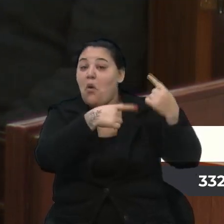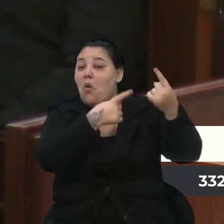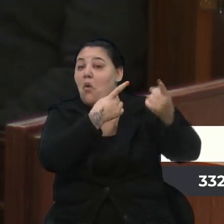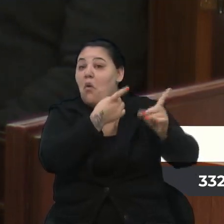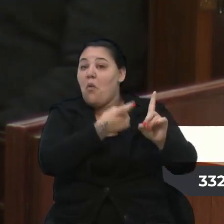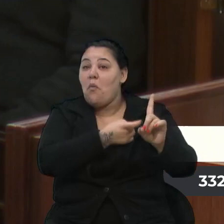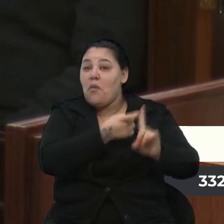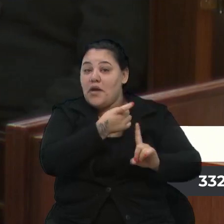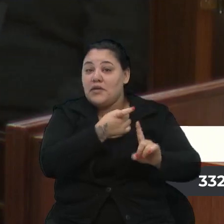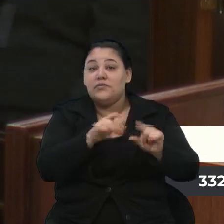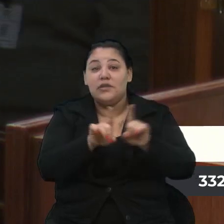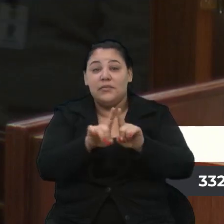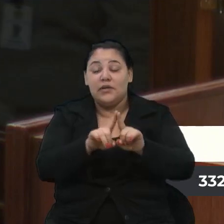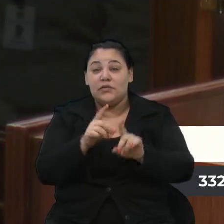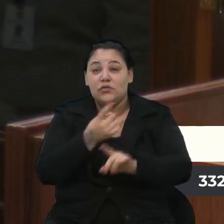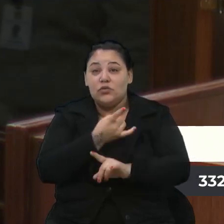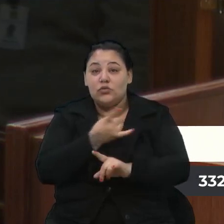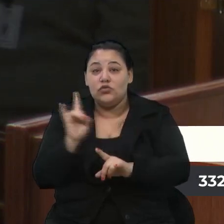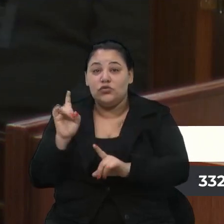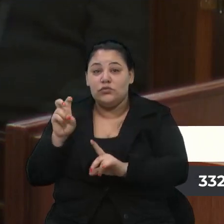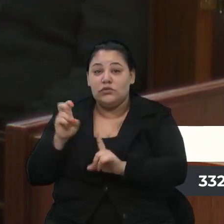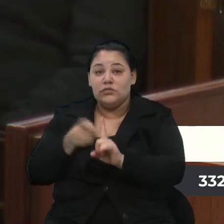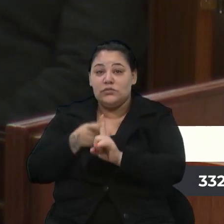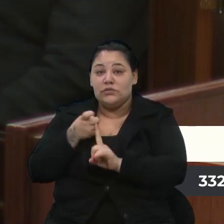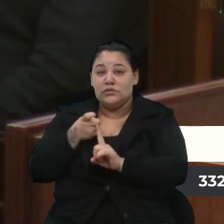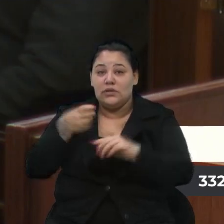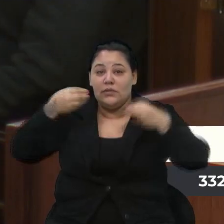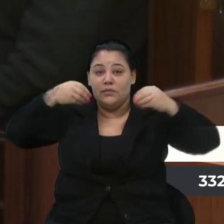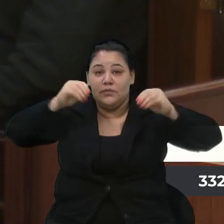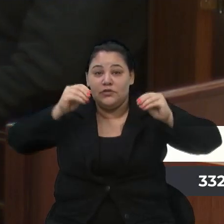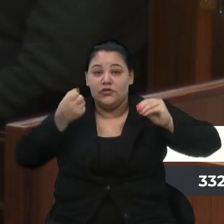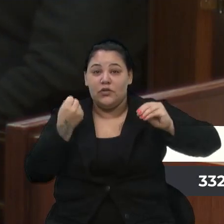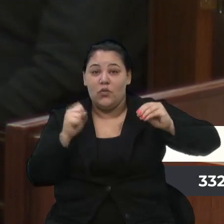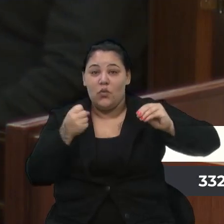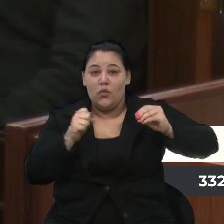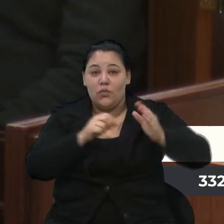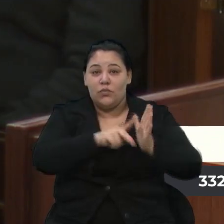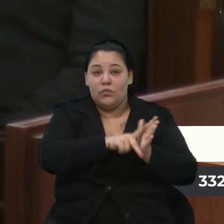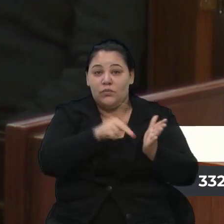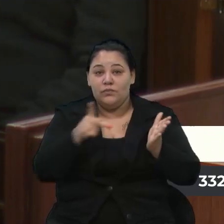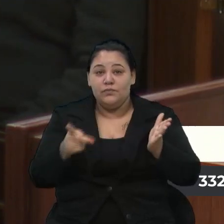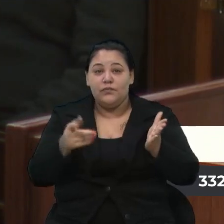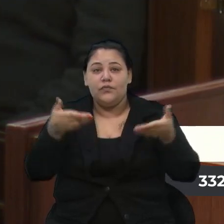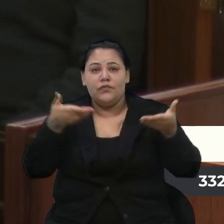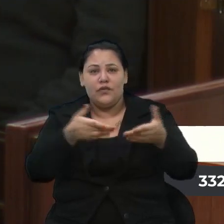últimos 5 meses do ano, na página 8 do Jornal Pioneiro, onde